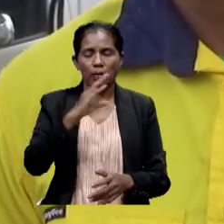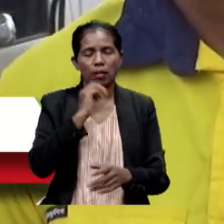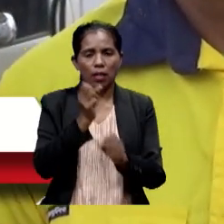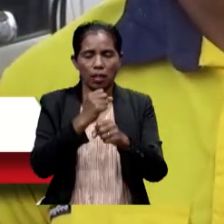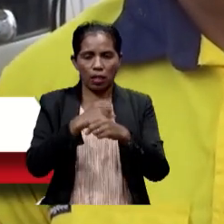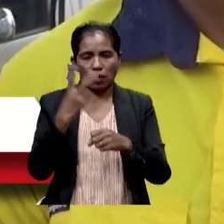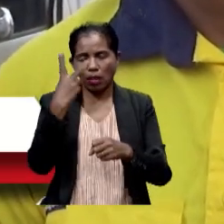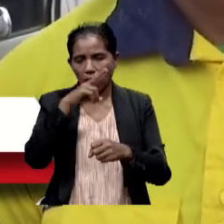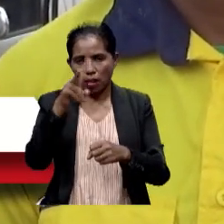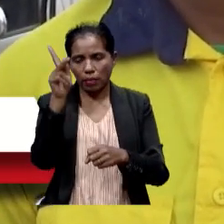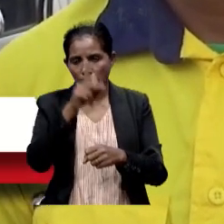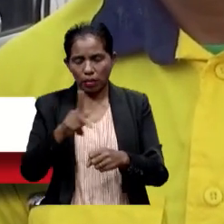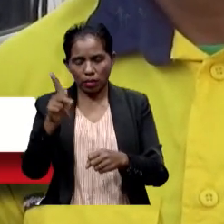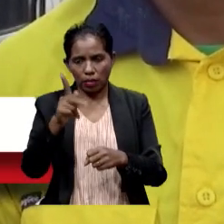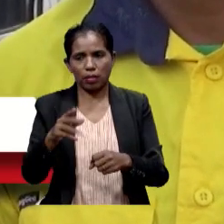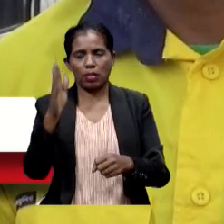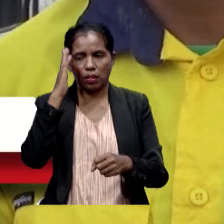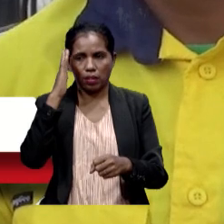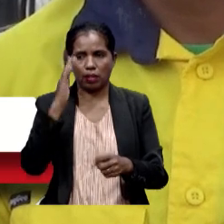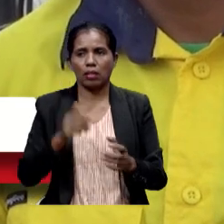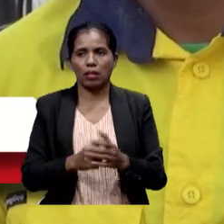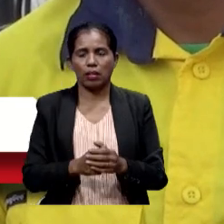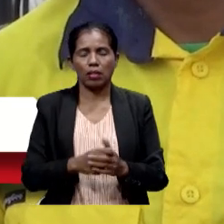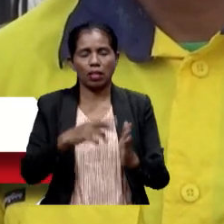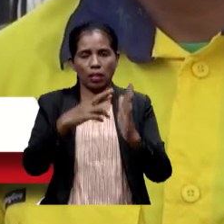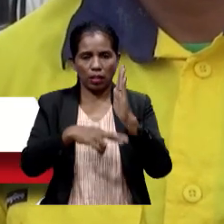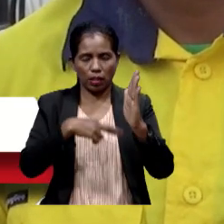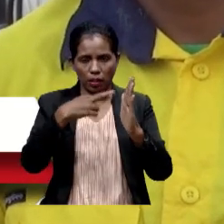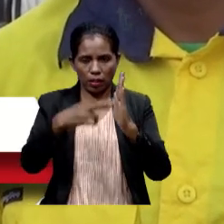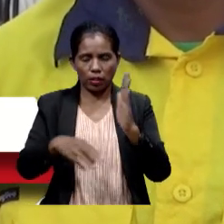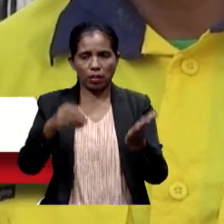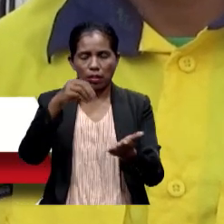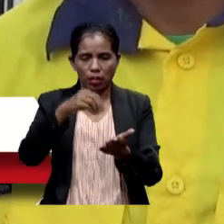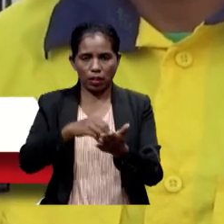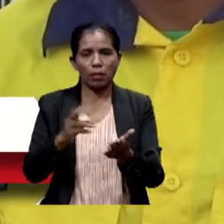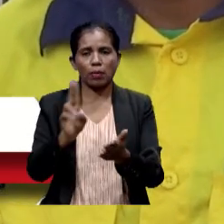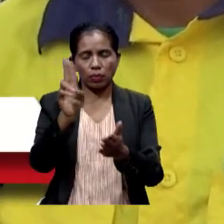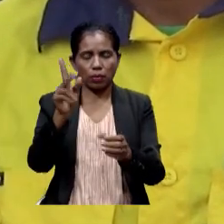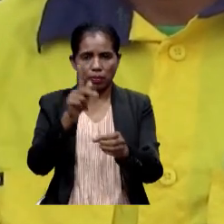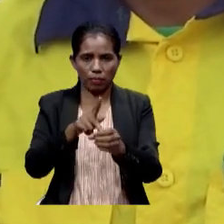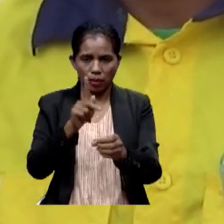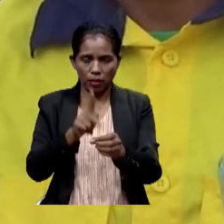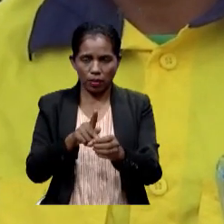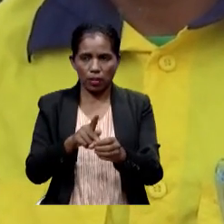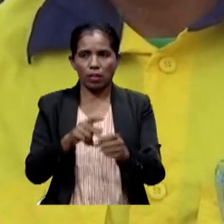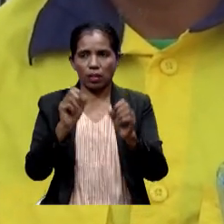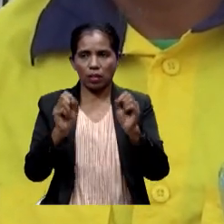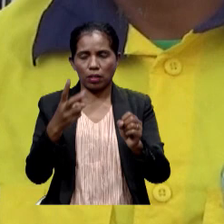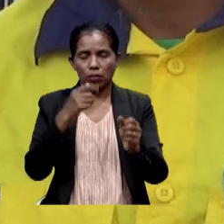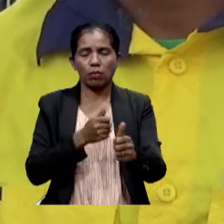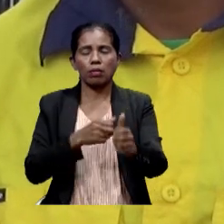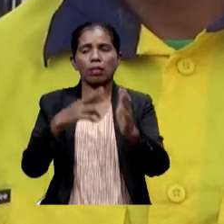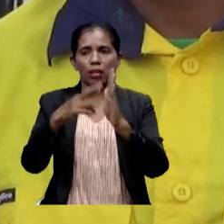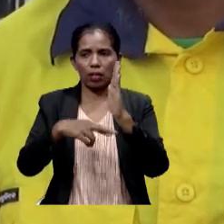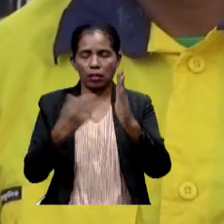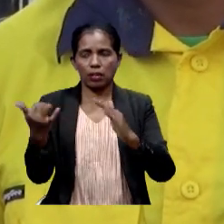e nota kata requisitos SIRA ne ba princípios de instalação, princípios de operação, preenche requisitos, então